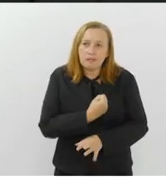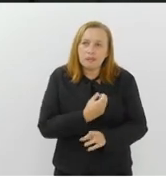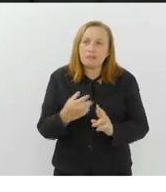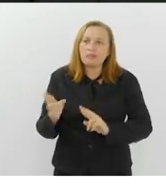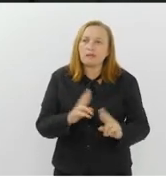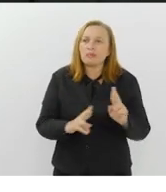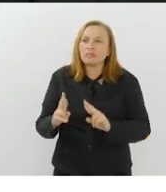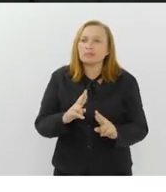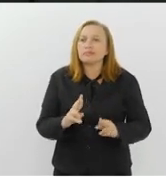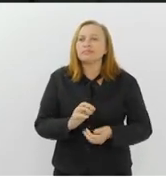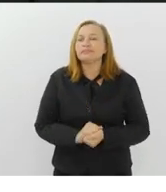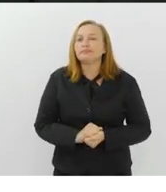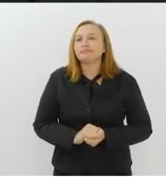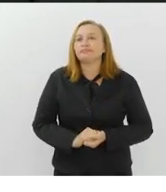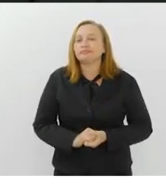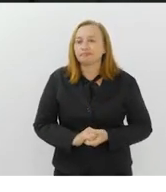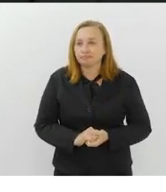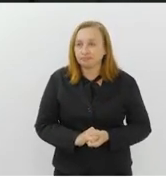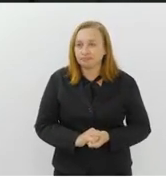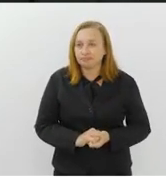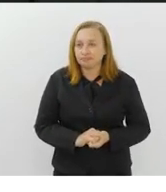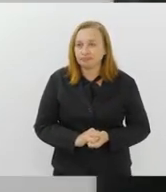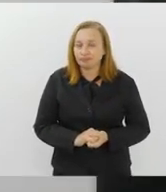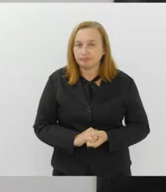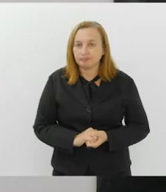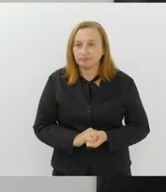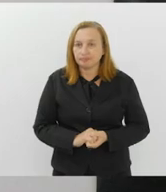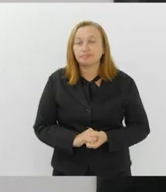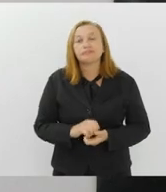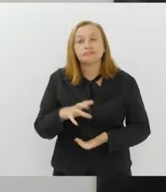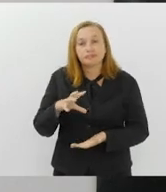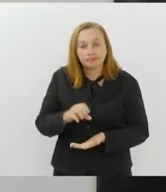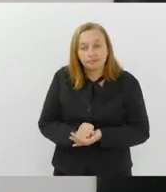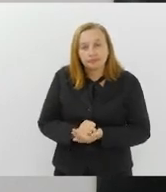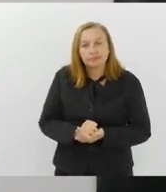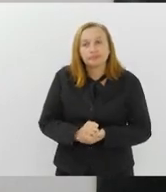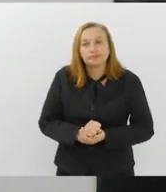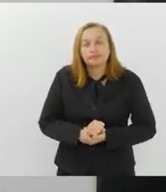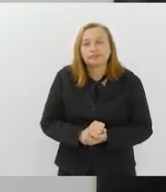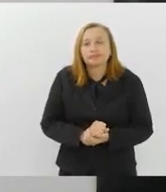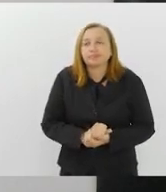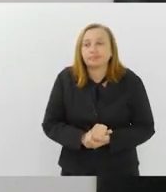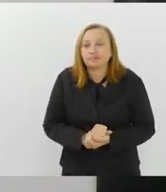relação ao número de reclamação. Vale deixar registrado, então,